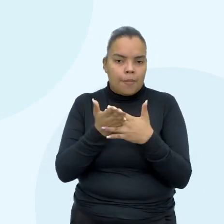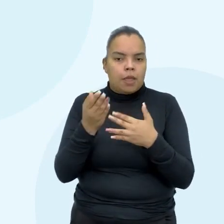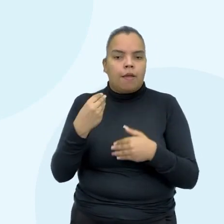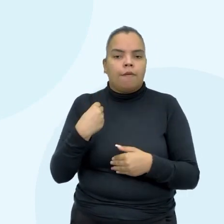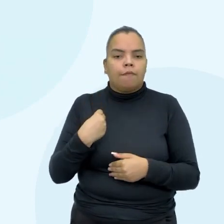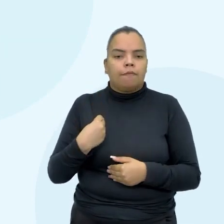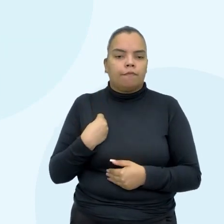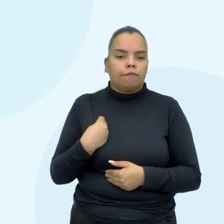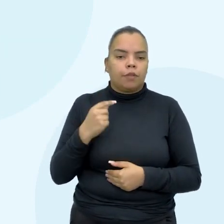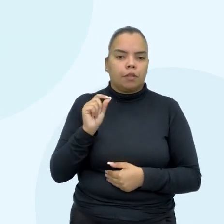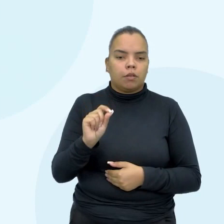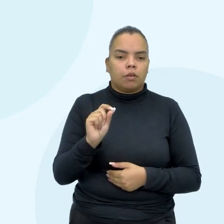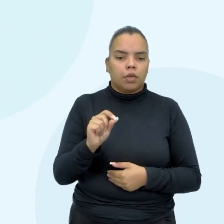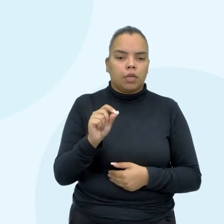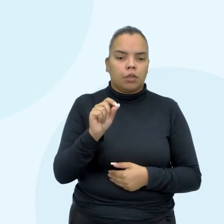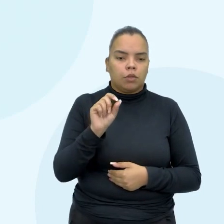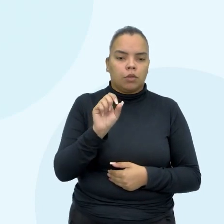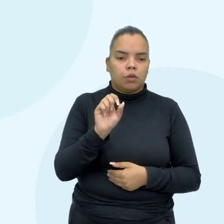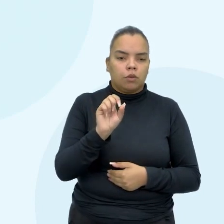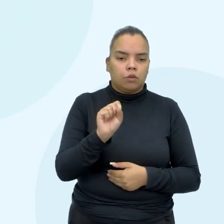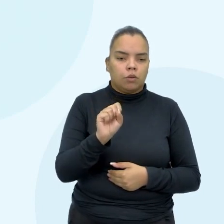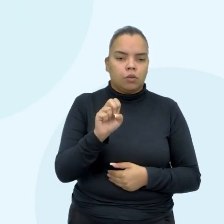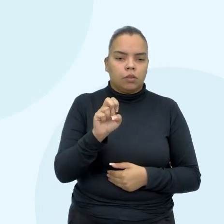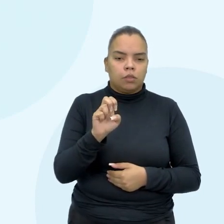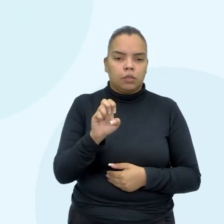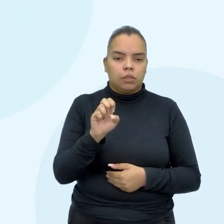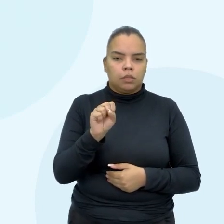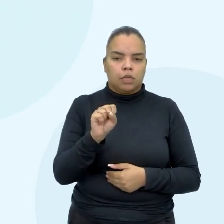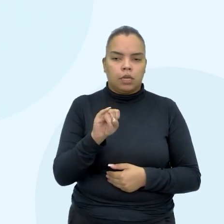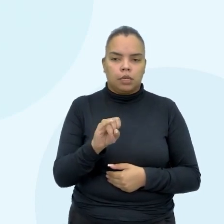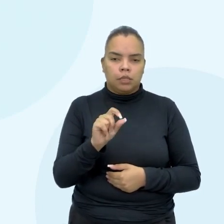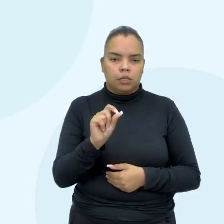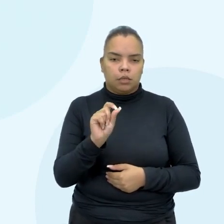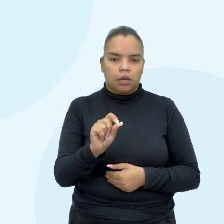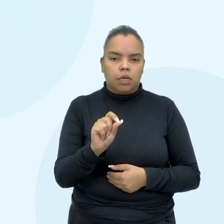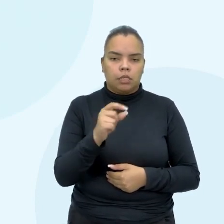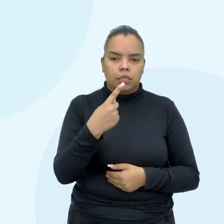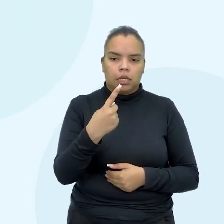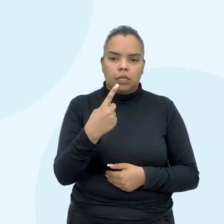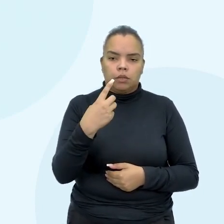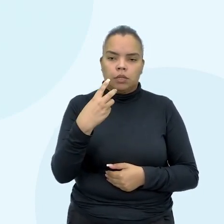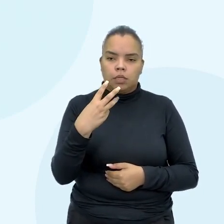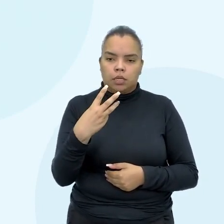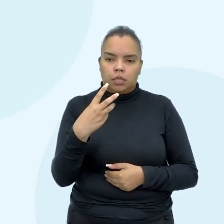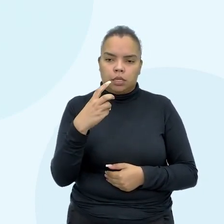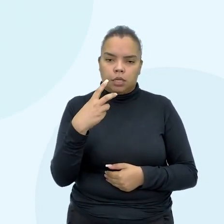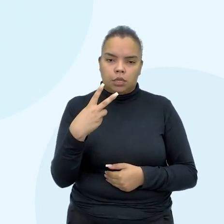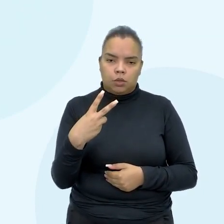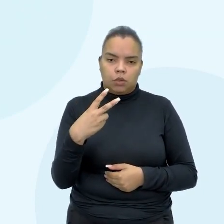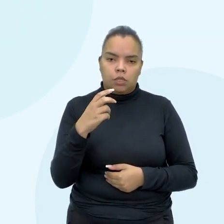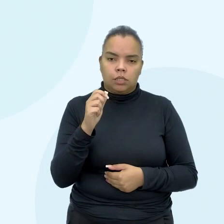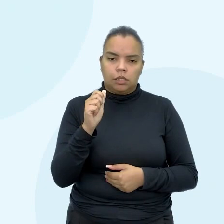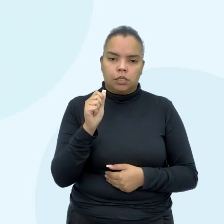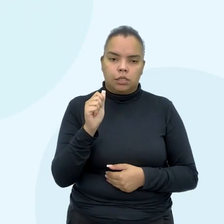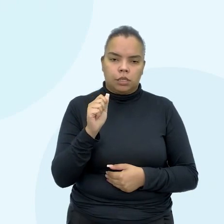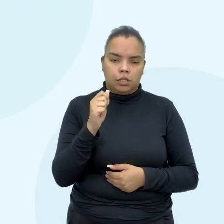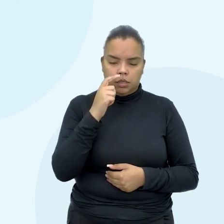Césio, ele tem a sua meia-vida em 132 anos, né? Aí eu deixei no próximo slide aí tem